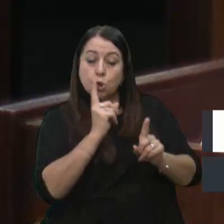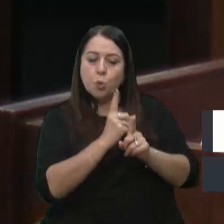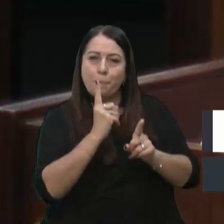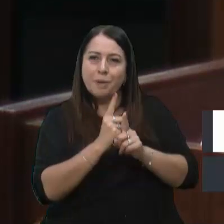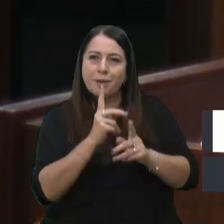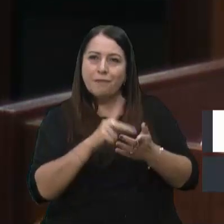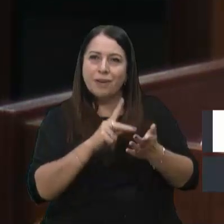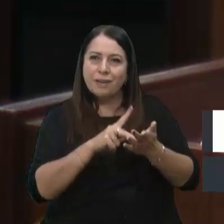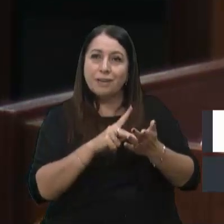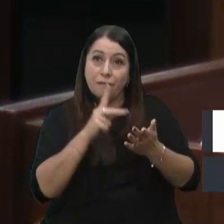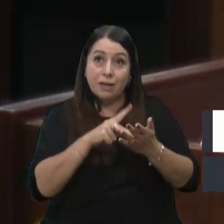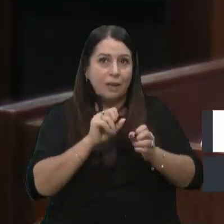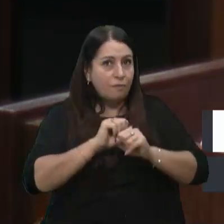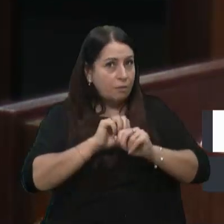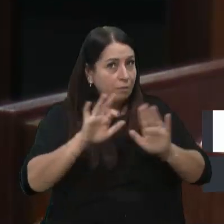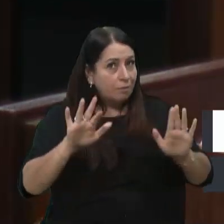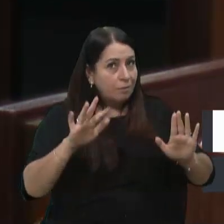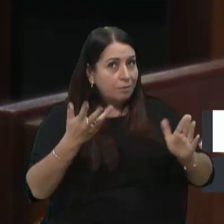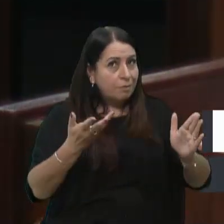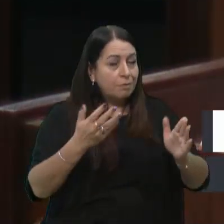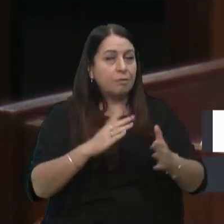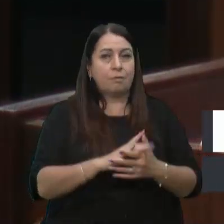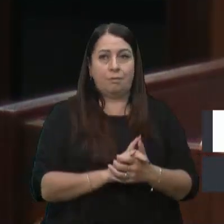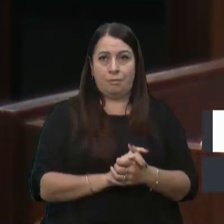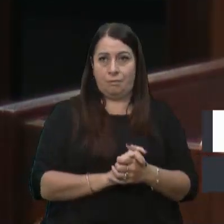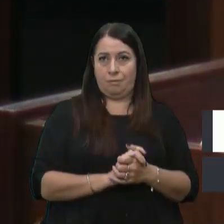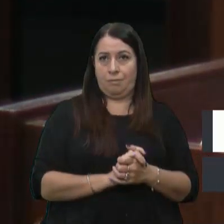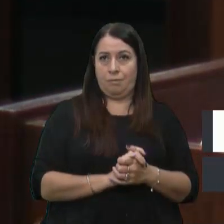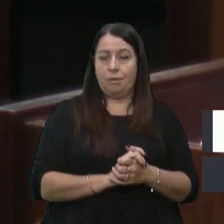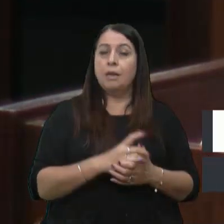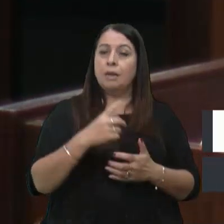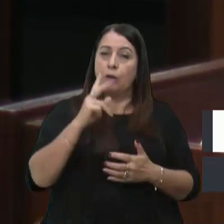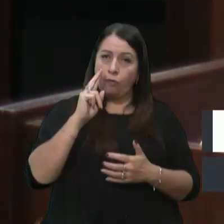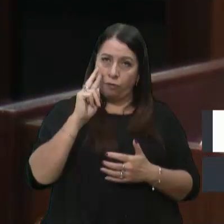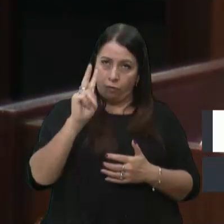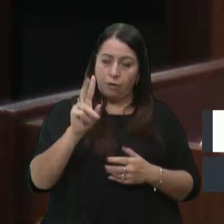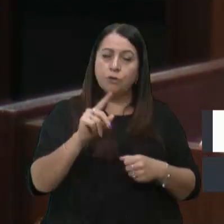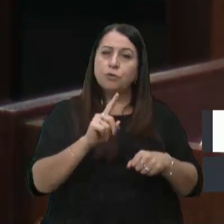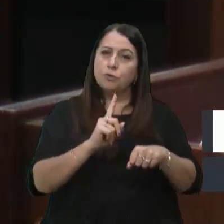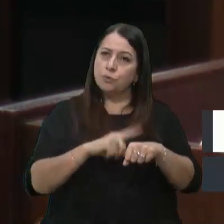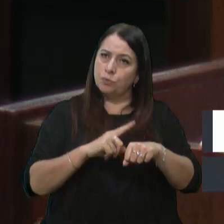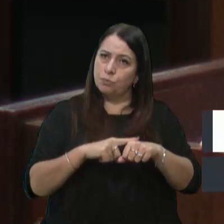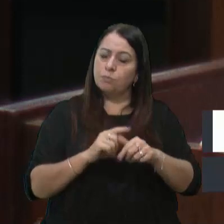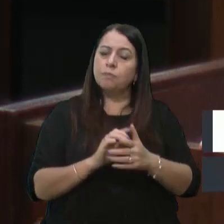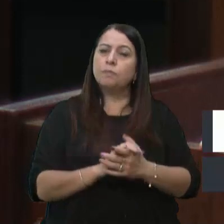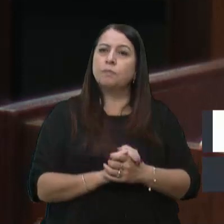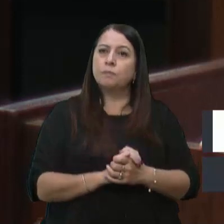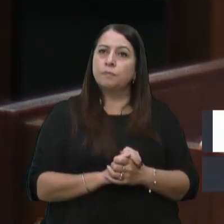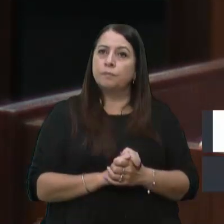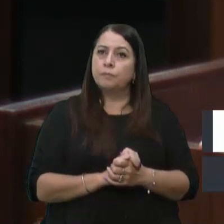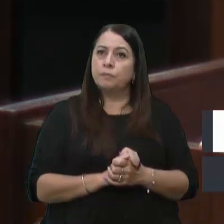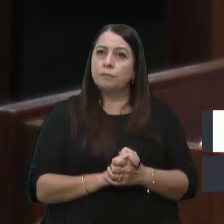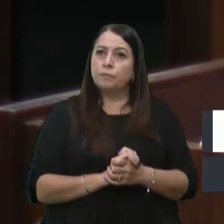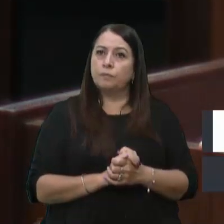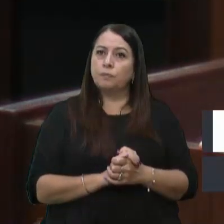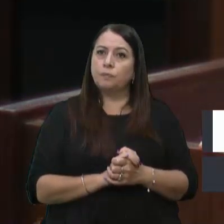a verdade vem à tona eu vejo nesse momento colegas vereadores